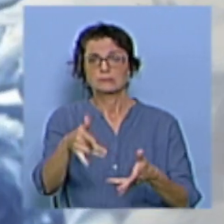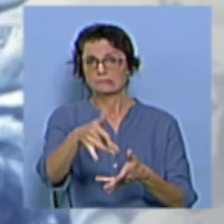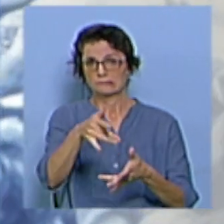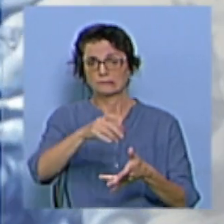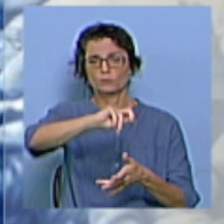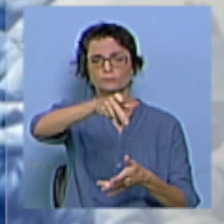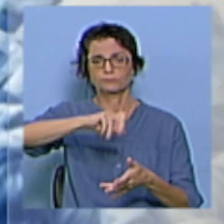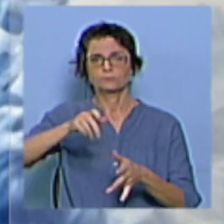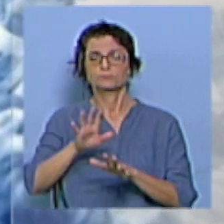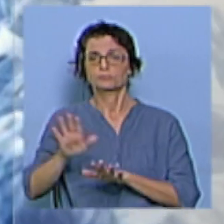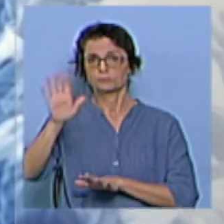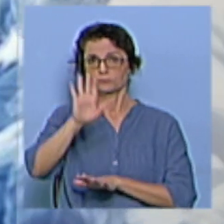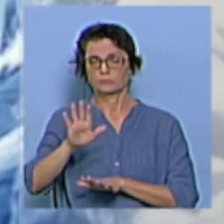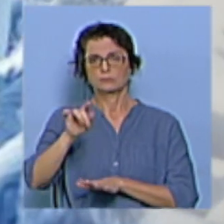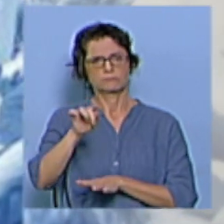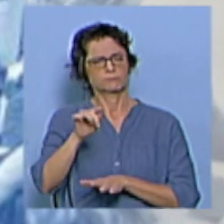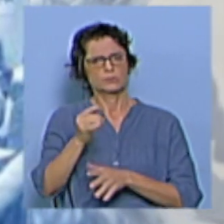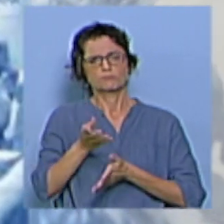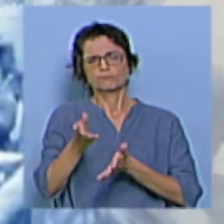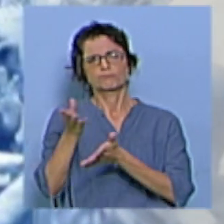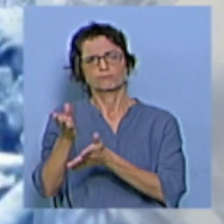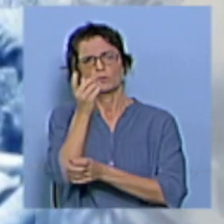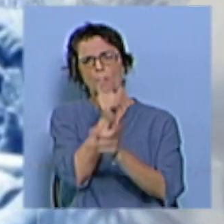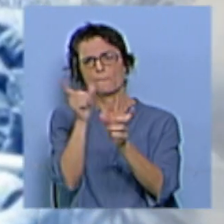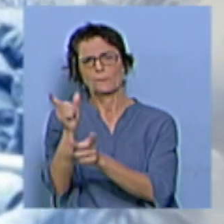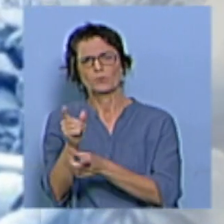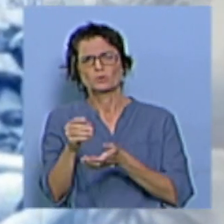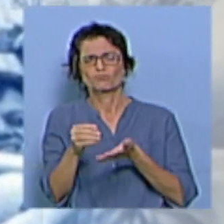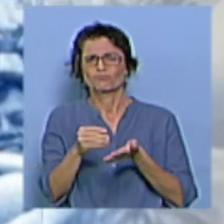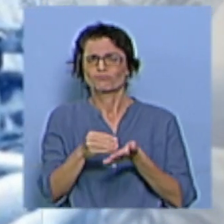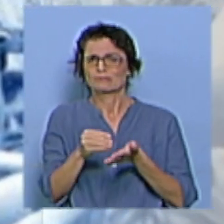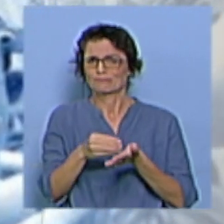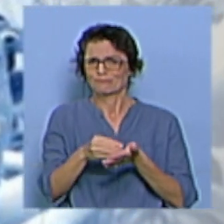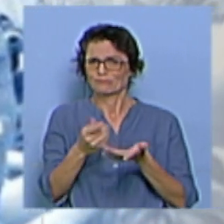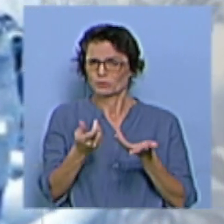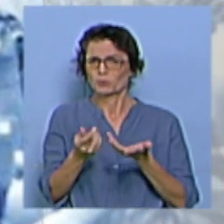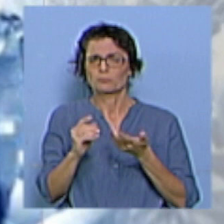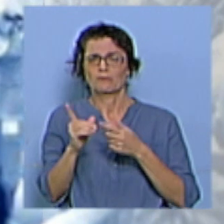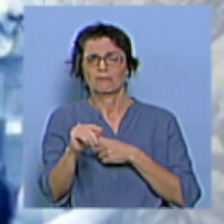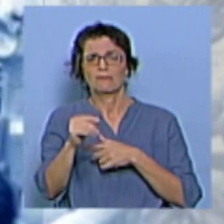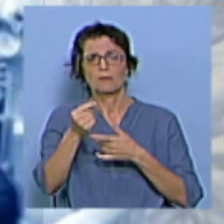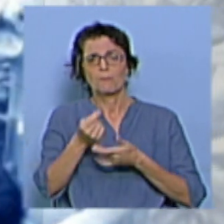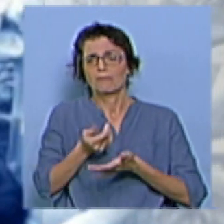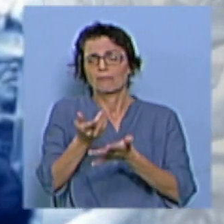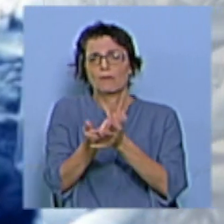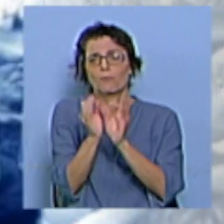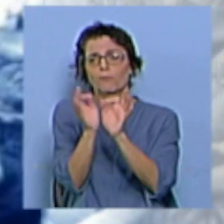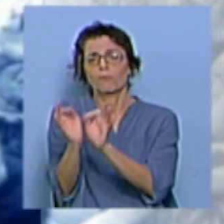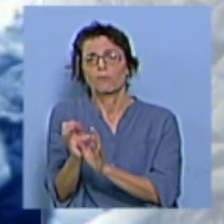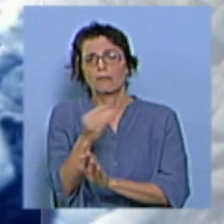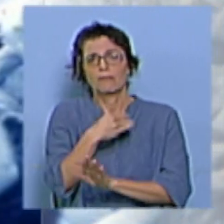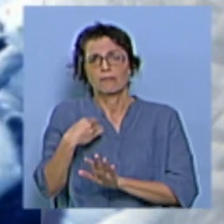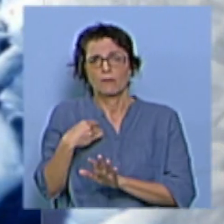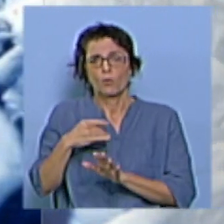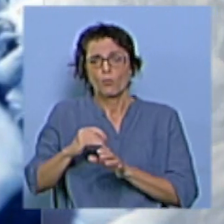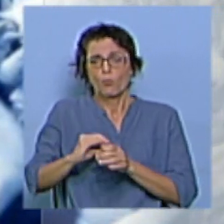Portugal, tanto para ajudar quem passa fome, como para garantir os cuidados de saúde em focos de infecção